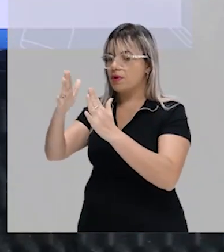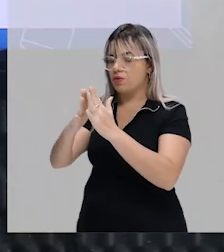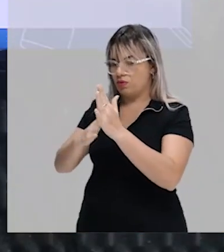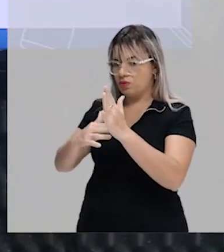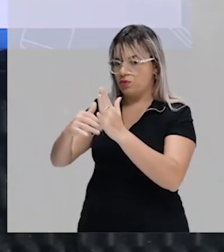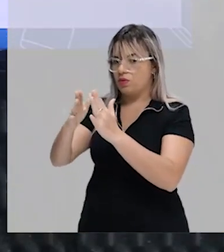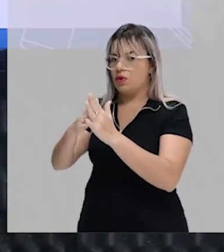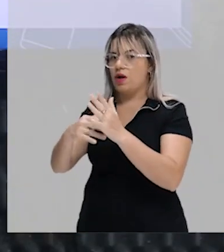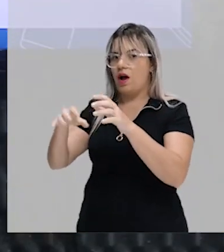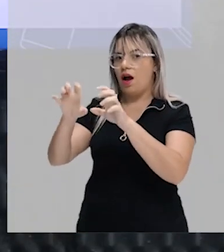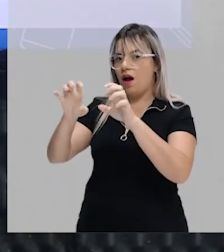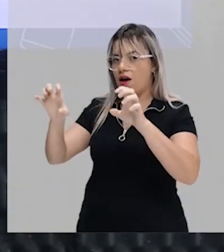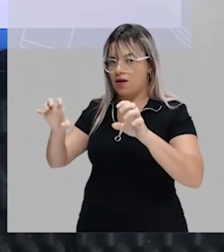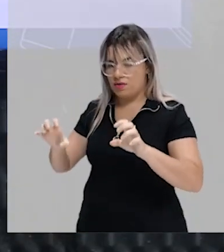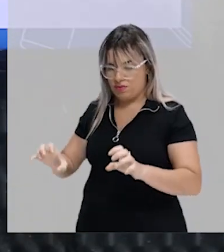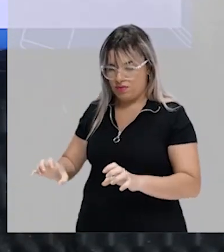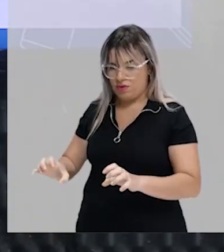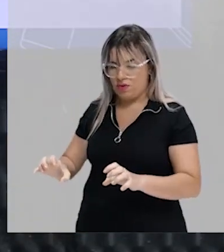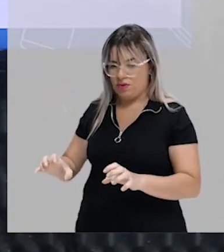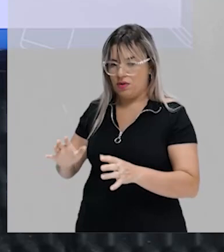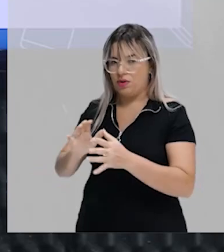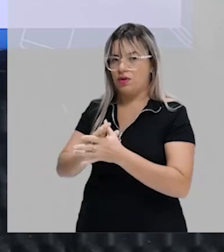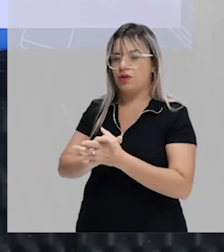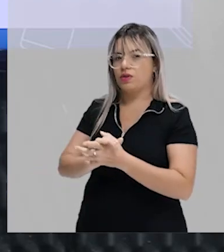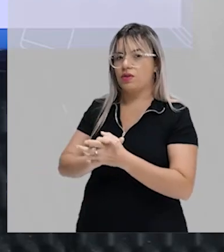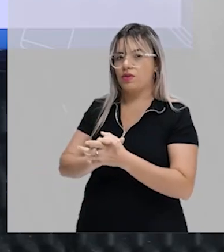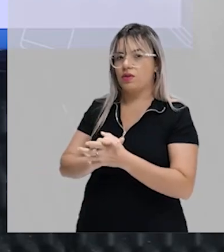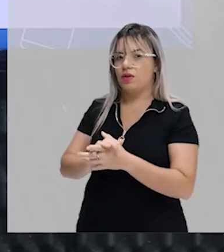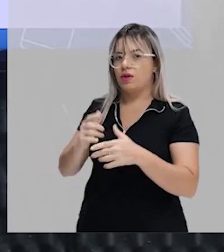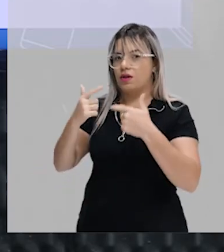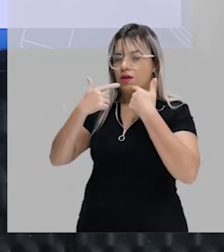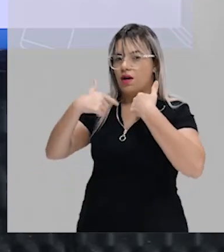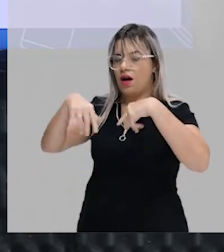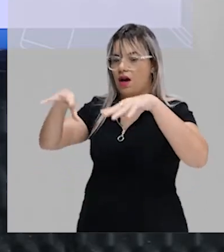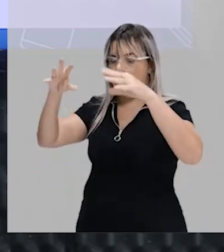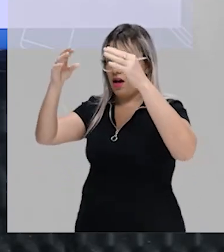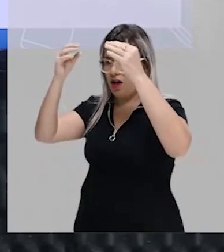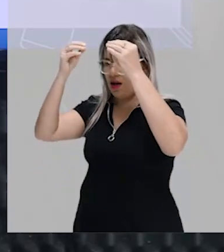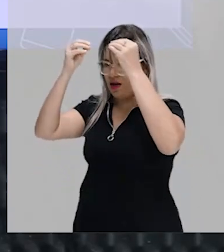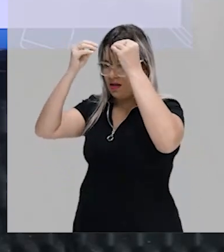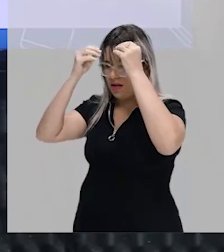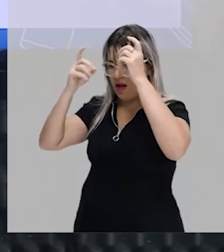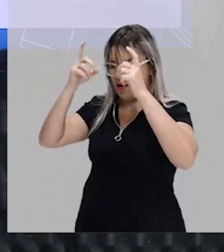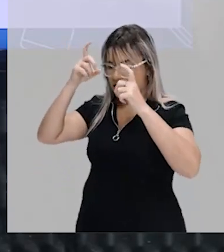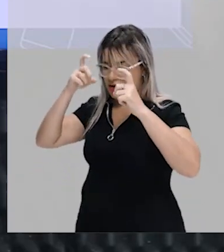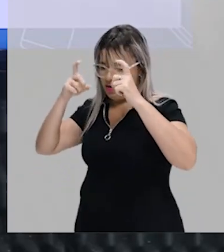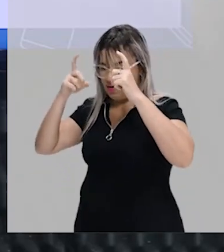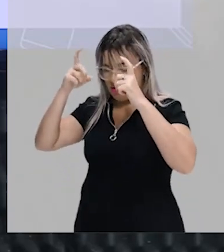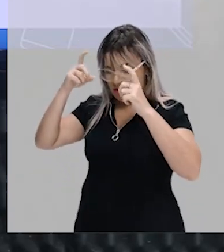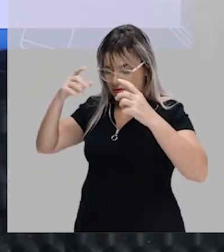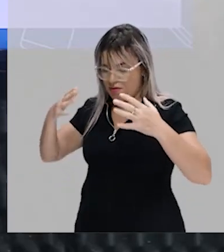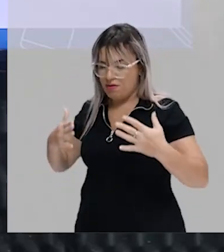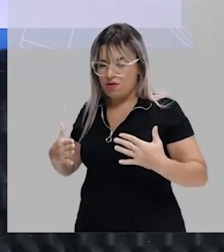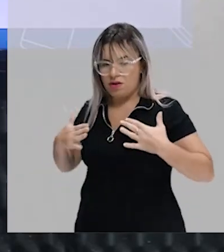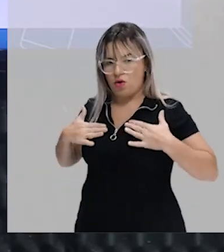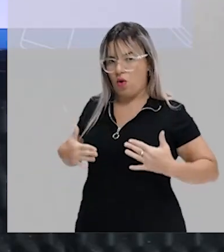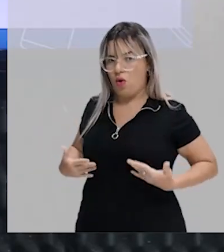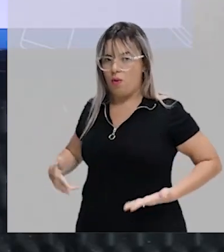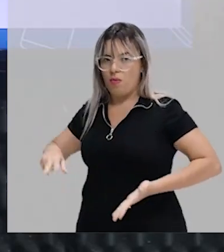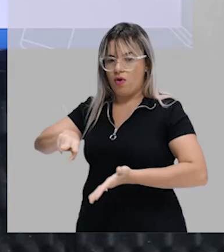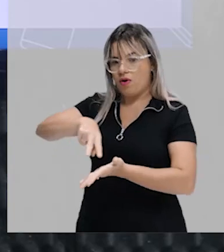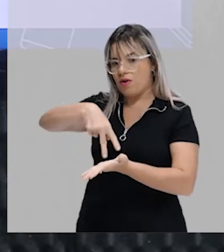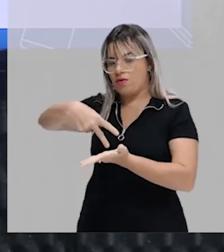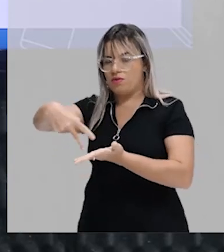a escultura, a linguagem corporal na dança. Então, a dança, a